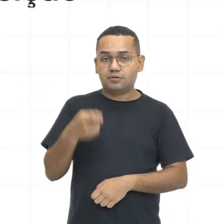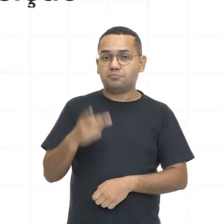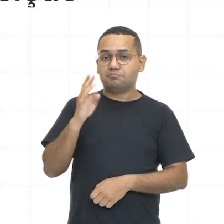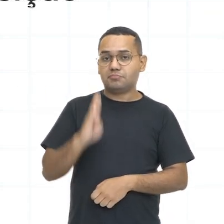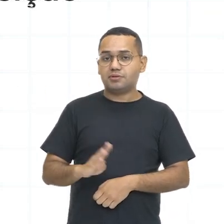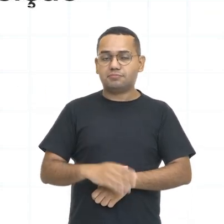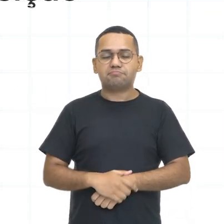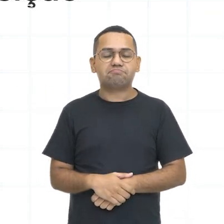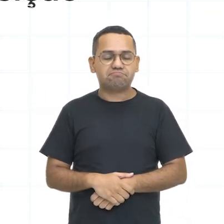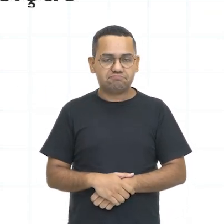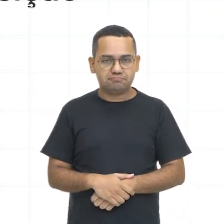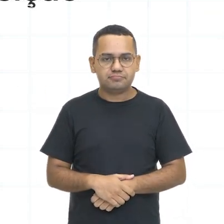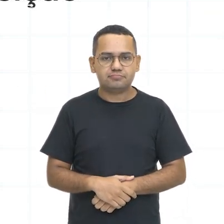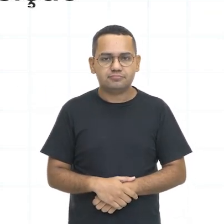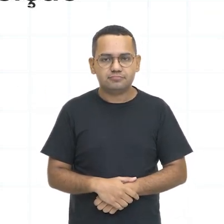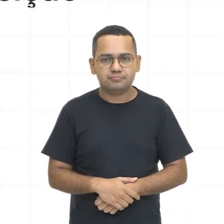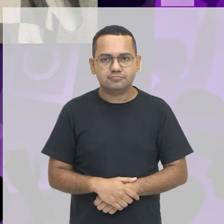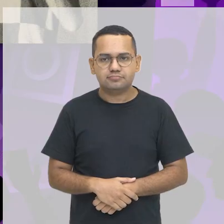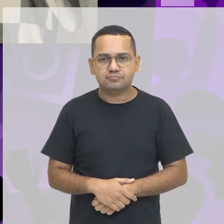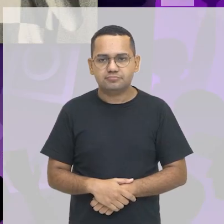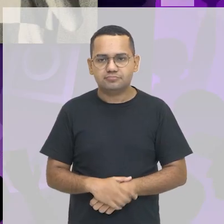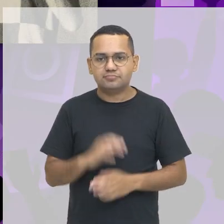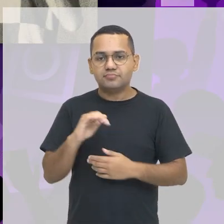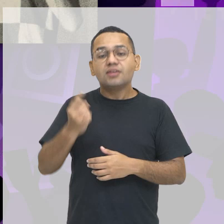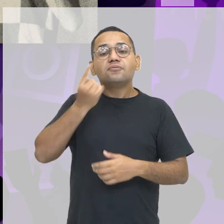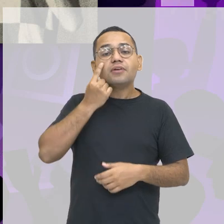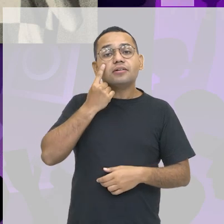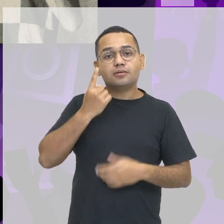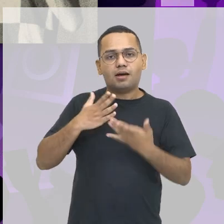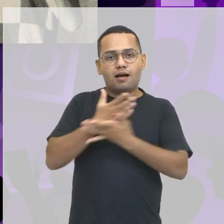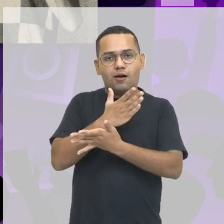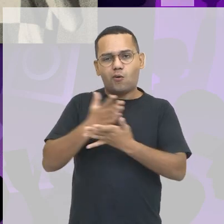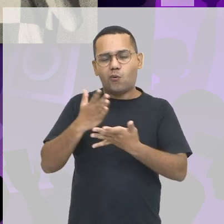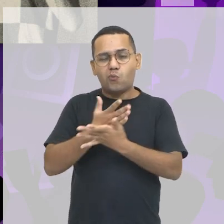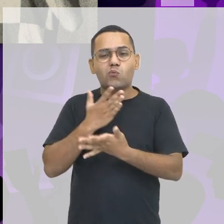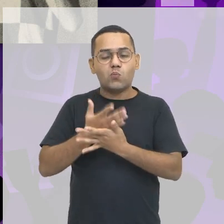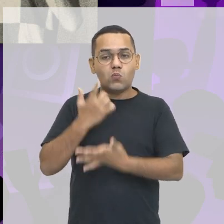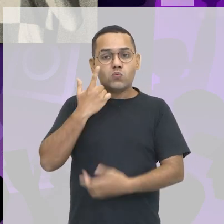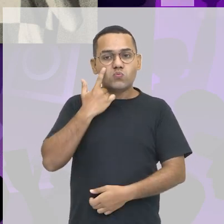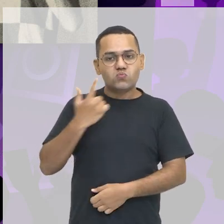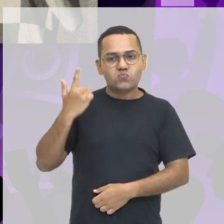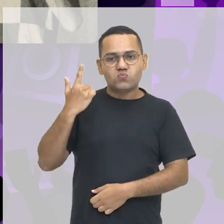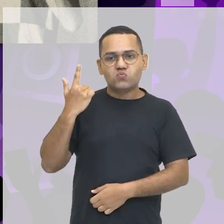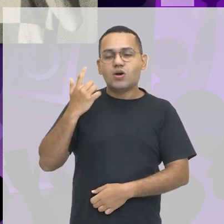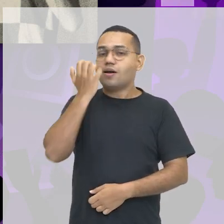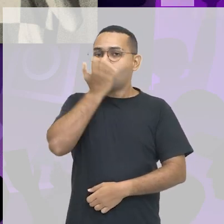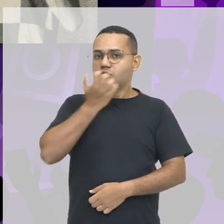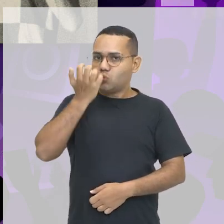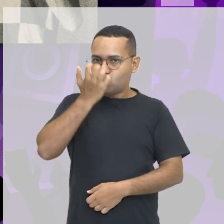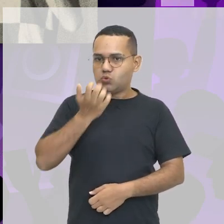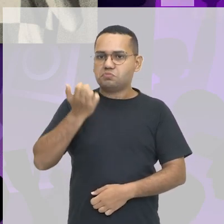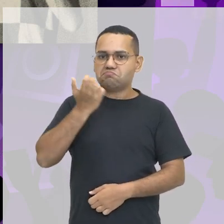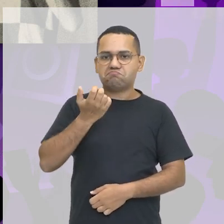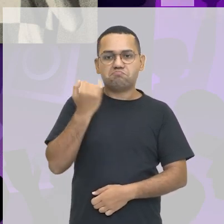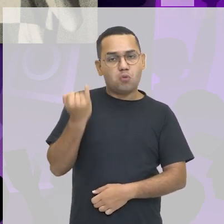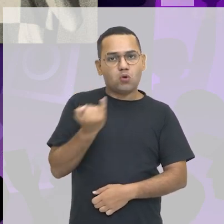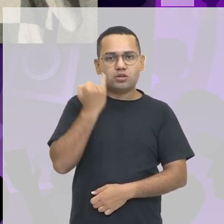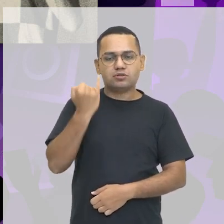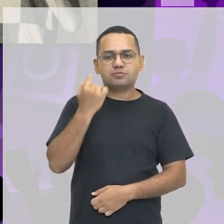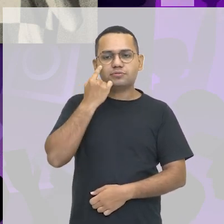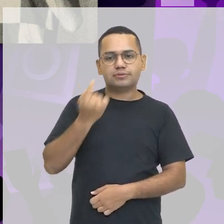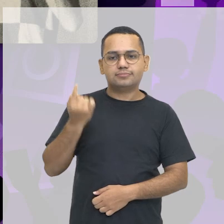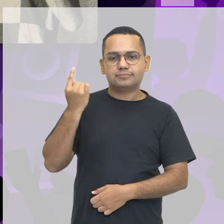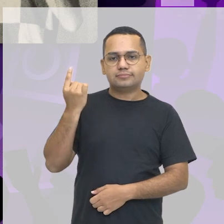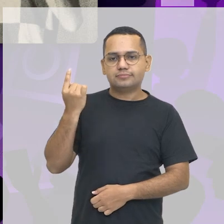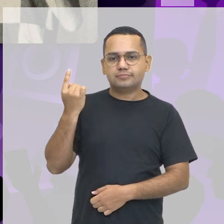Brasil. E agora a gente vai mostrar para vocês alguns cantores consagrados da MPB.